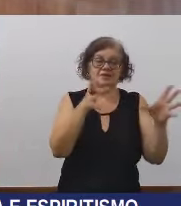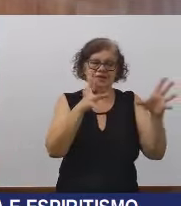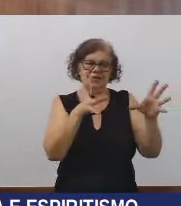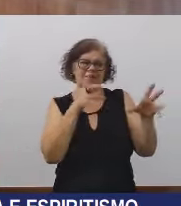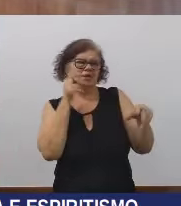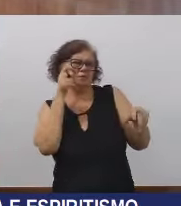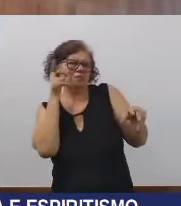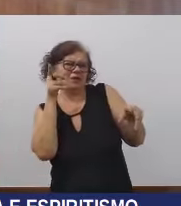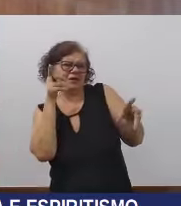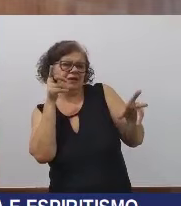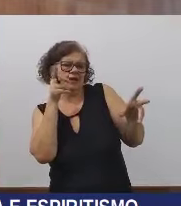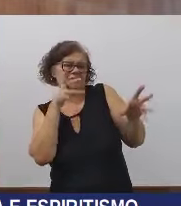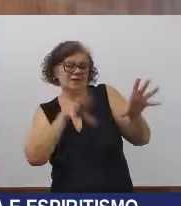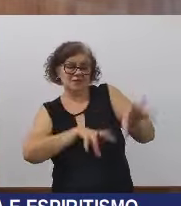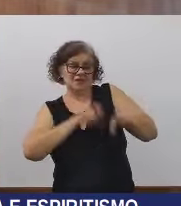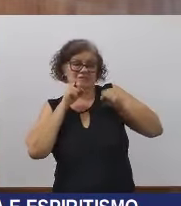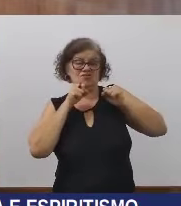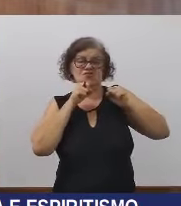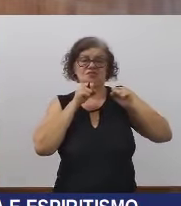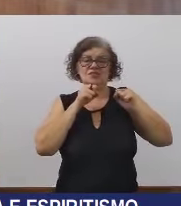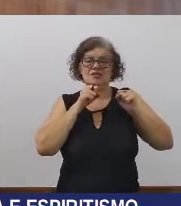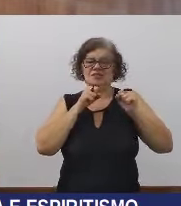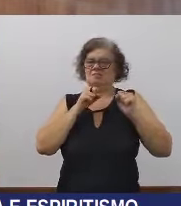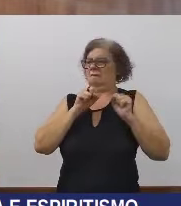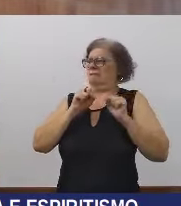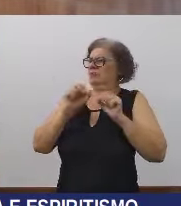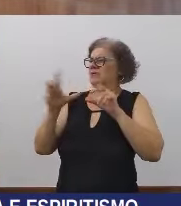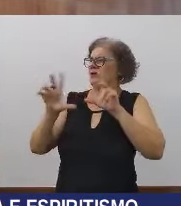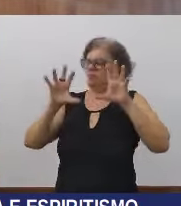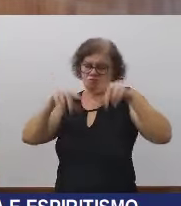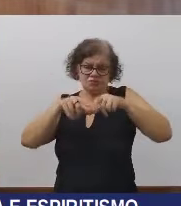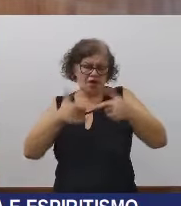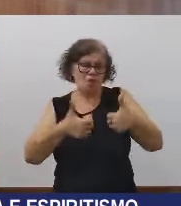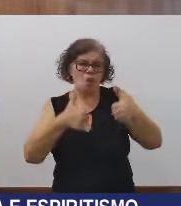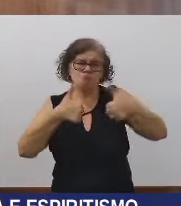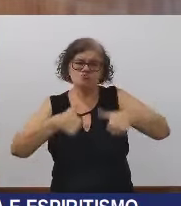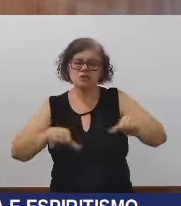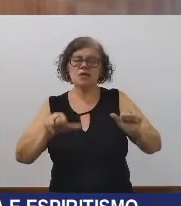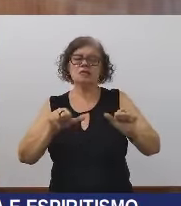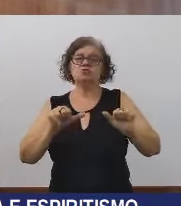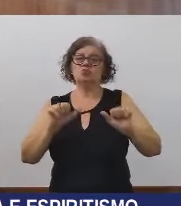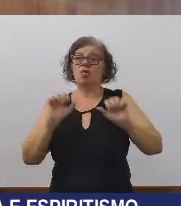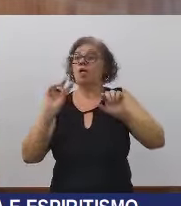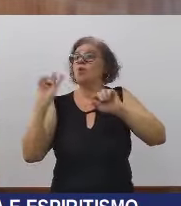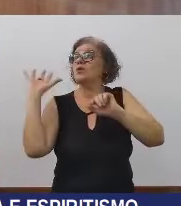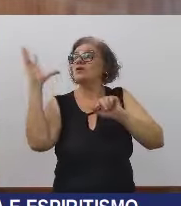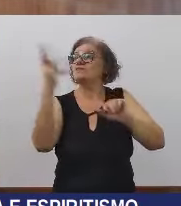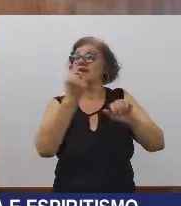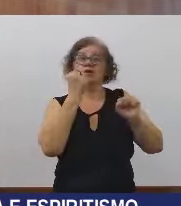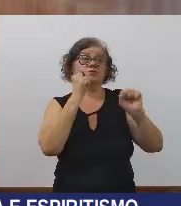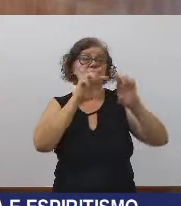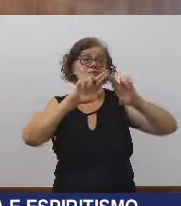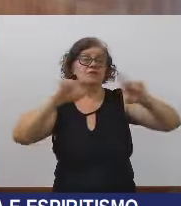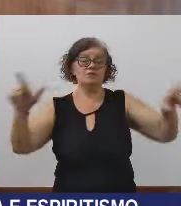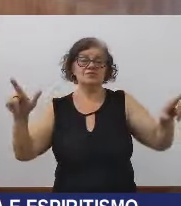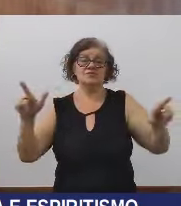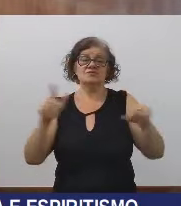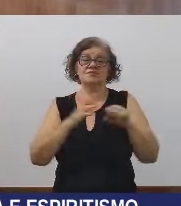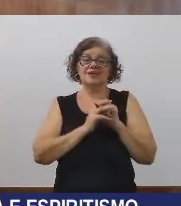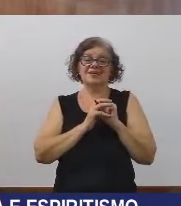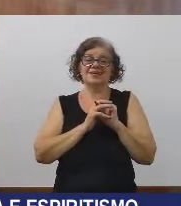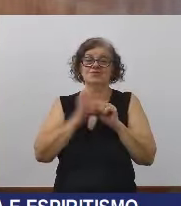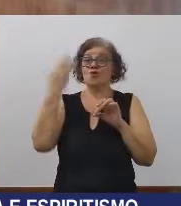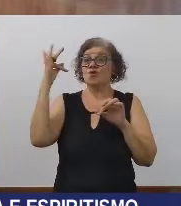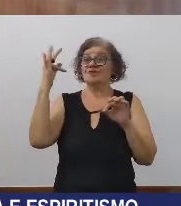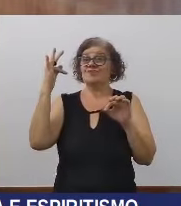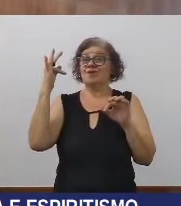querem sentir, querem perceber se existe alguma situação extraordinária, se vai haver algum fenômeno, quando o fenômeno